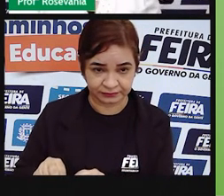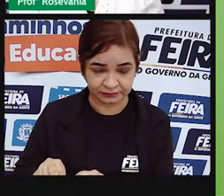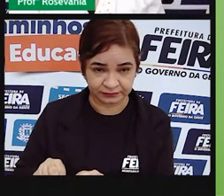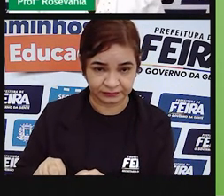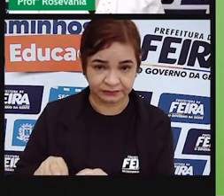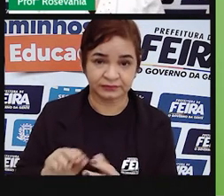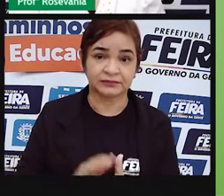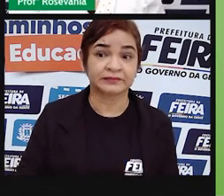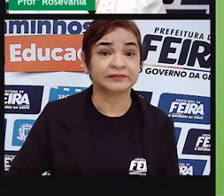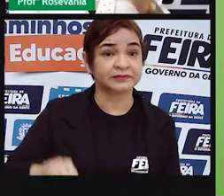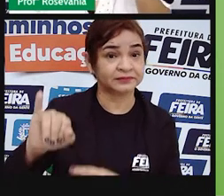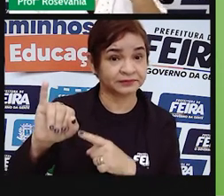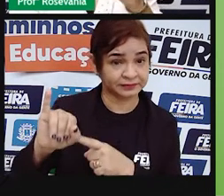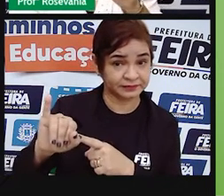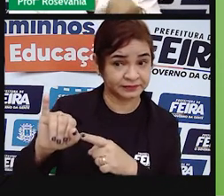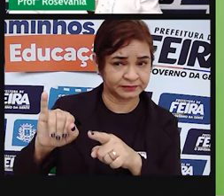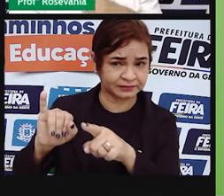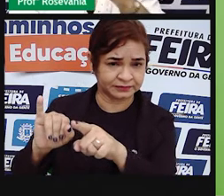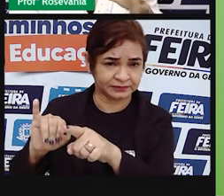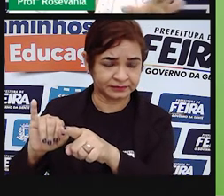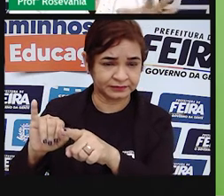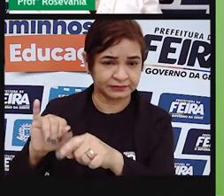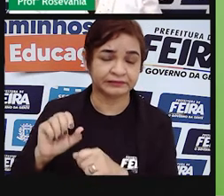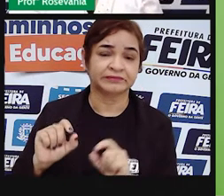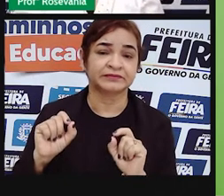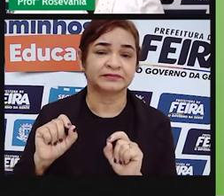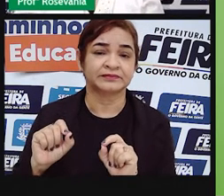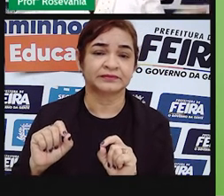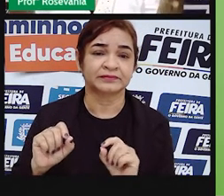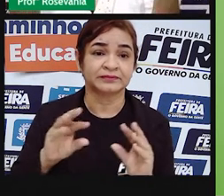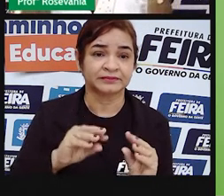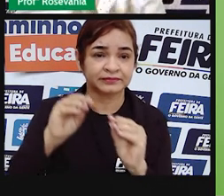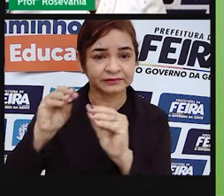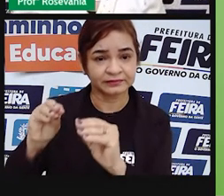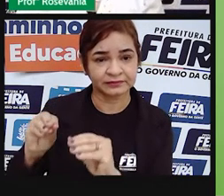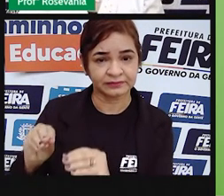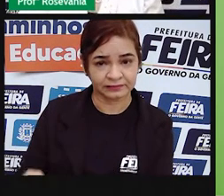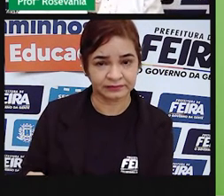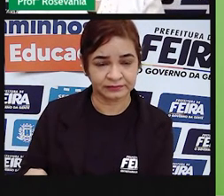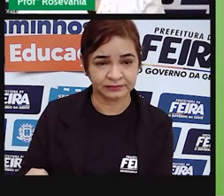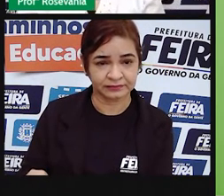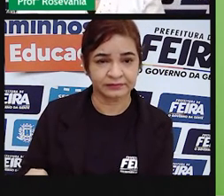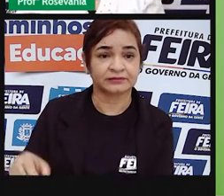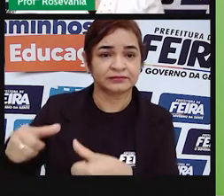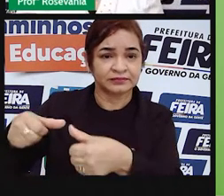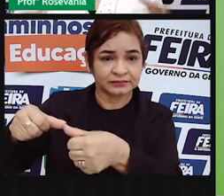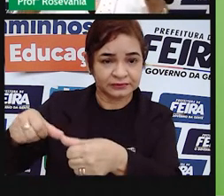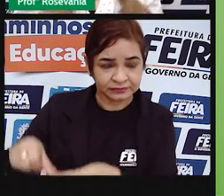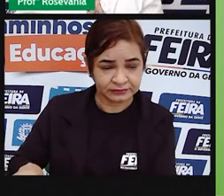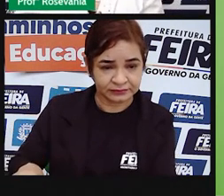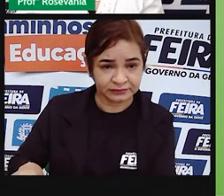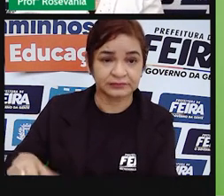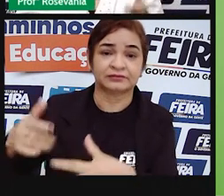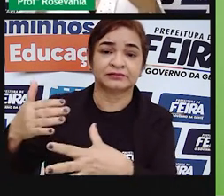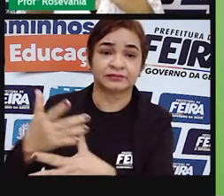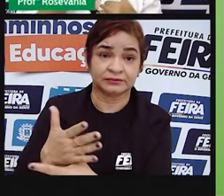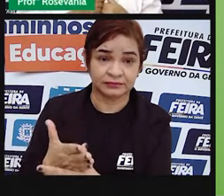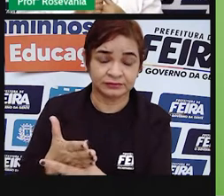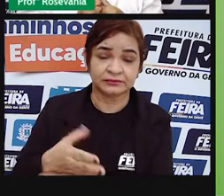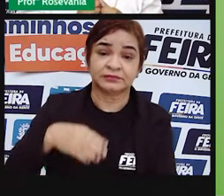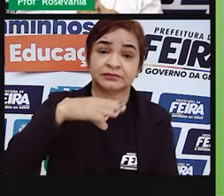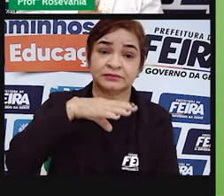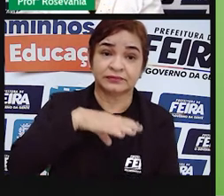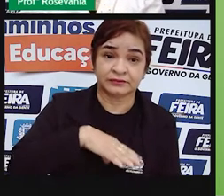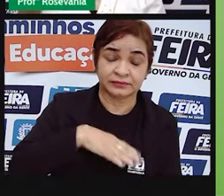saída. E imigração com a letra I, o deslocamento no sentido de entrada. Então, os portugueses, quando